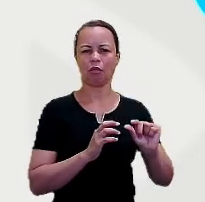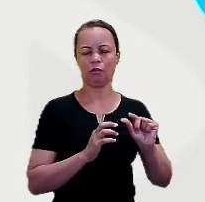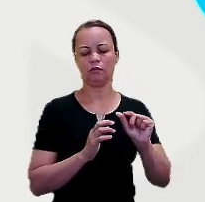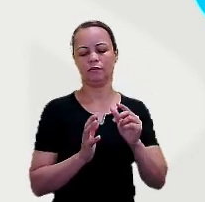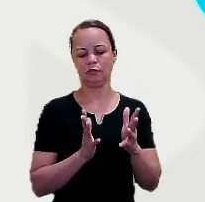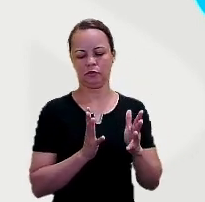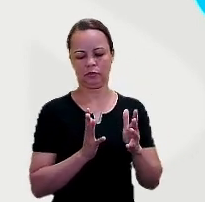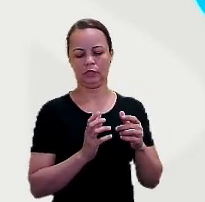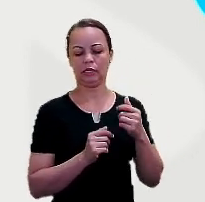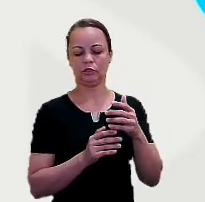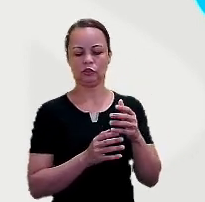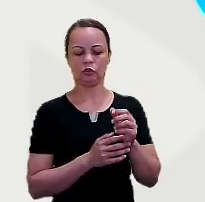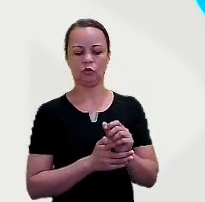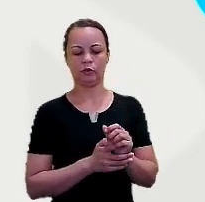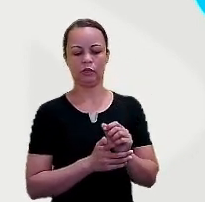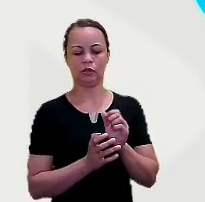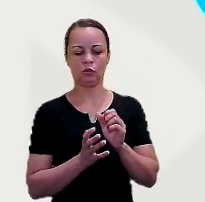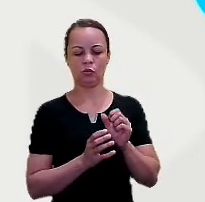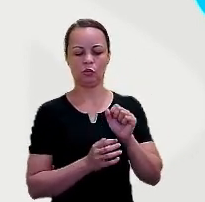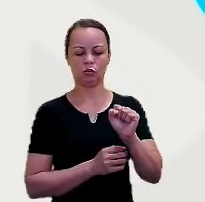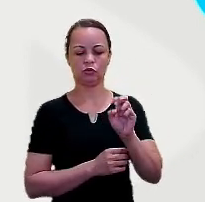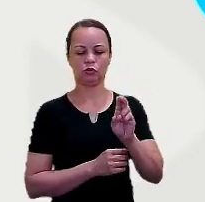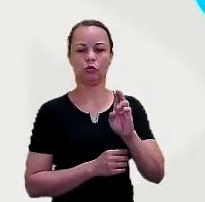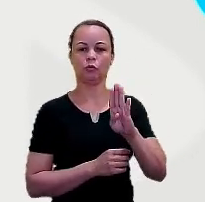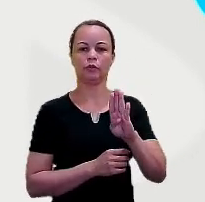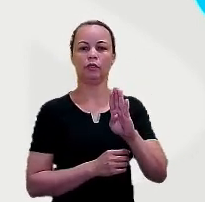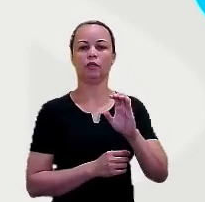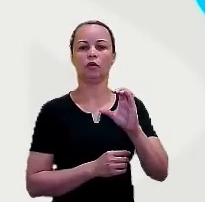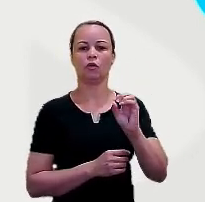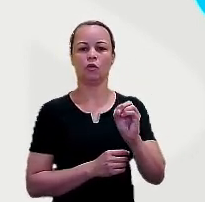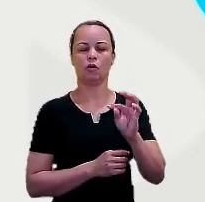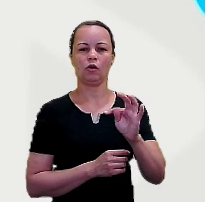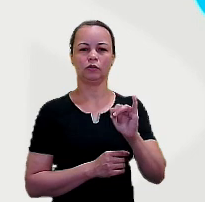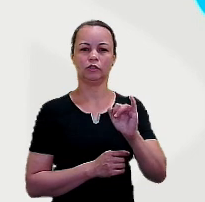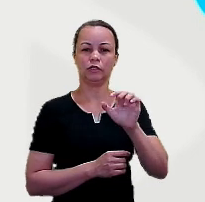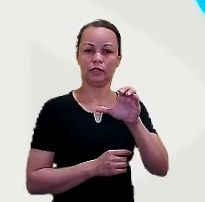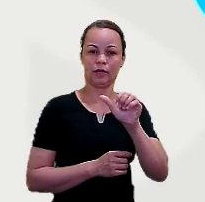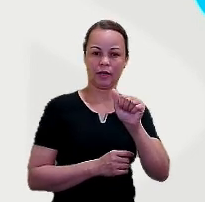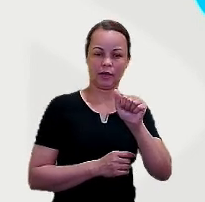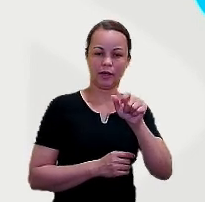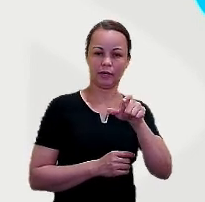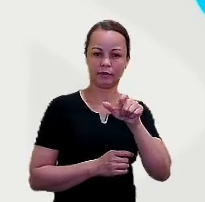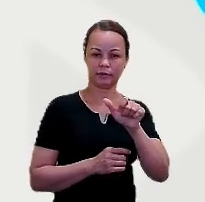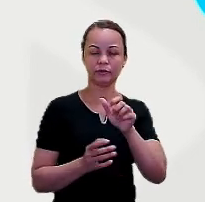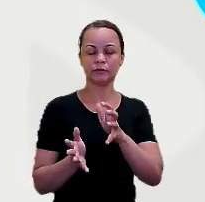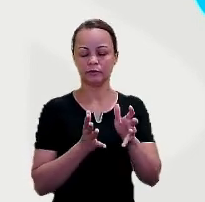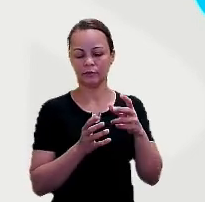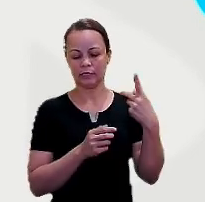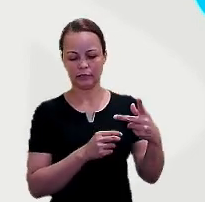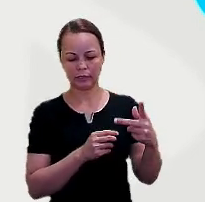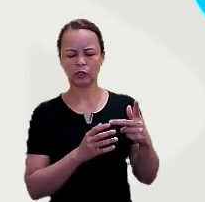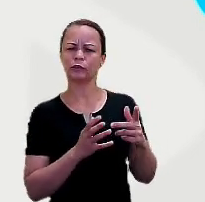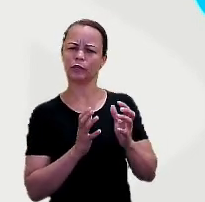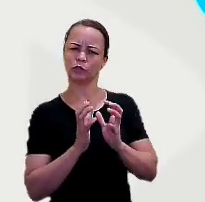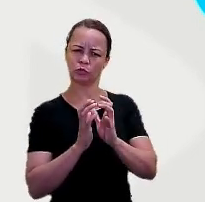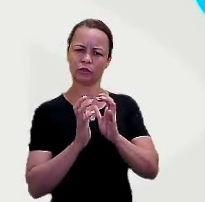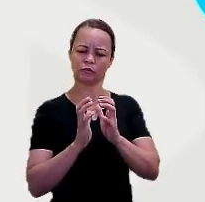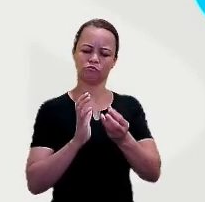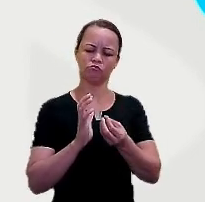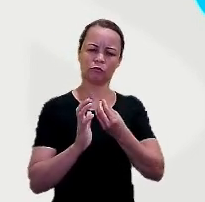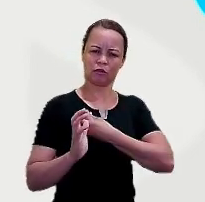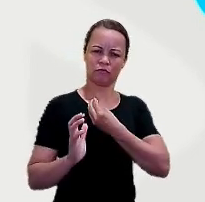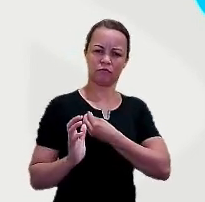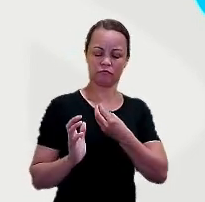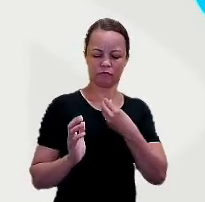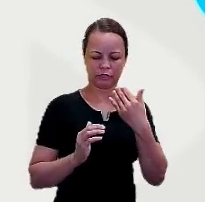regiões subcorticais, regiões que estão muito mais associadas a ações que têm a ver com a minha capacidade de sobrevivência. Então eu